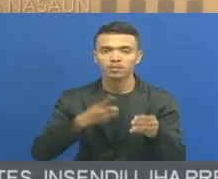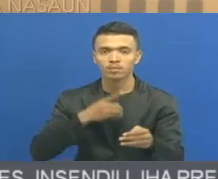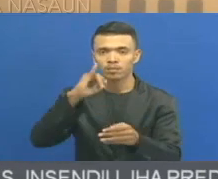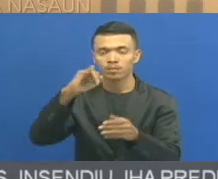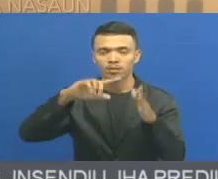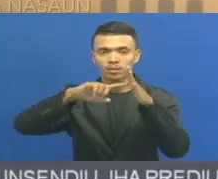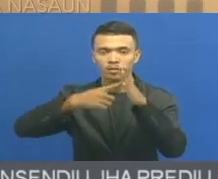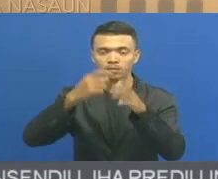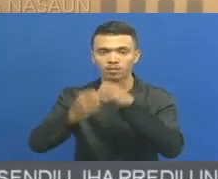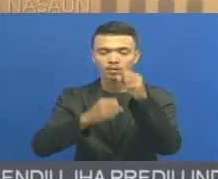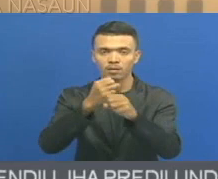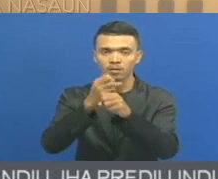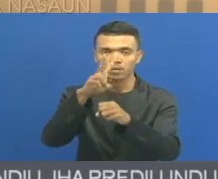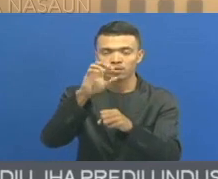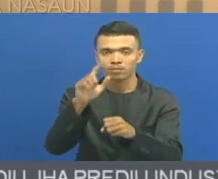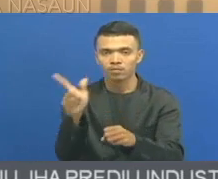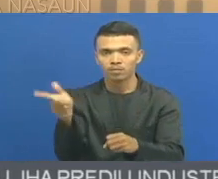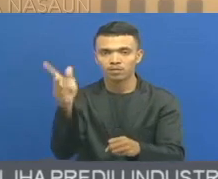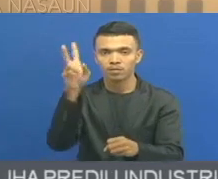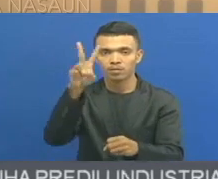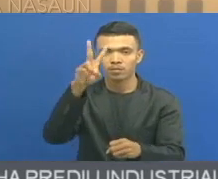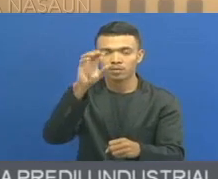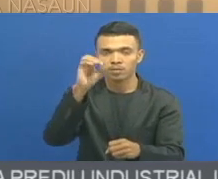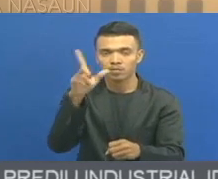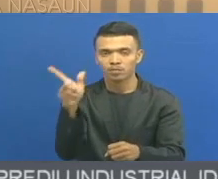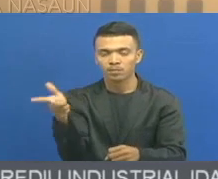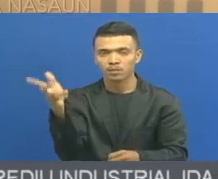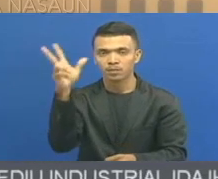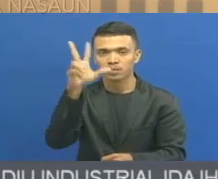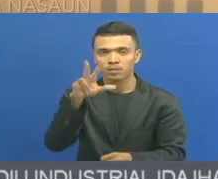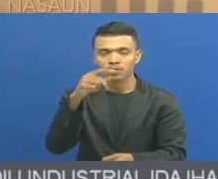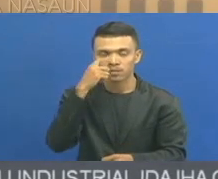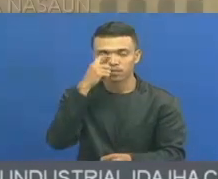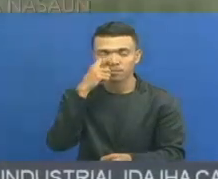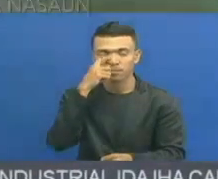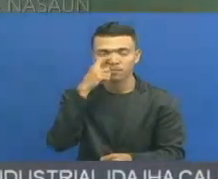tina rihundrua rua nulo resin rua, to'o tina rihundrua rua nulo resin tolo.